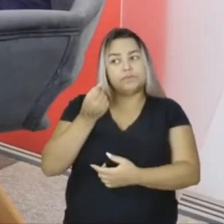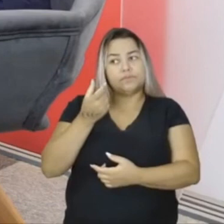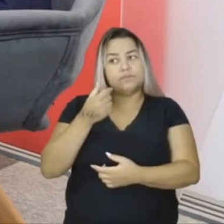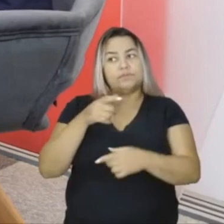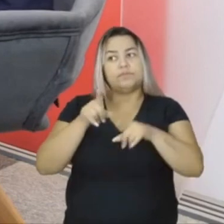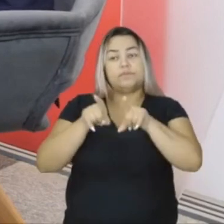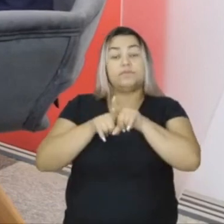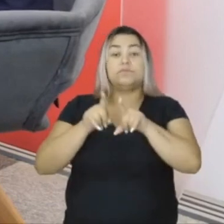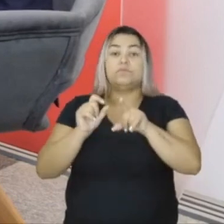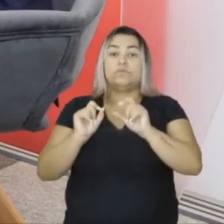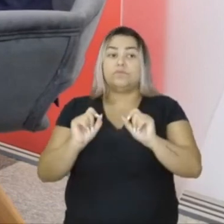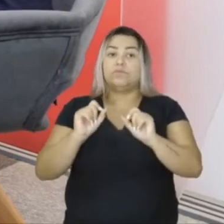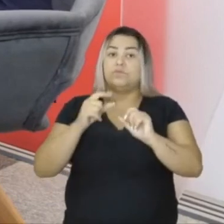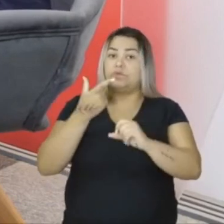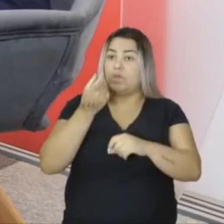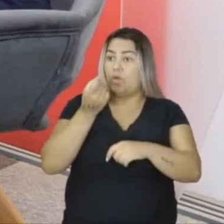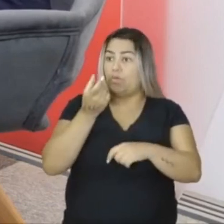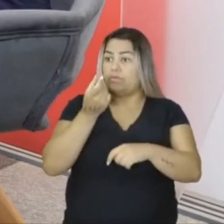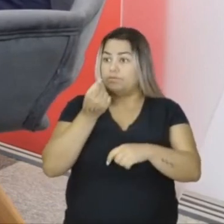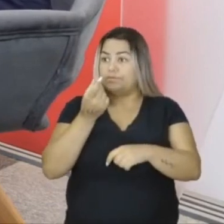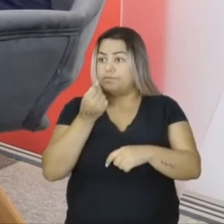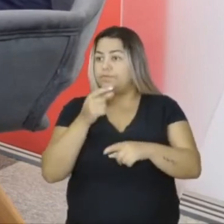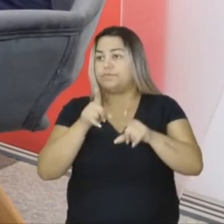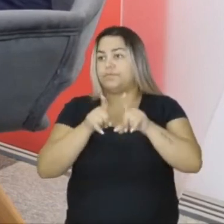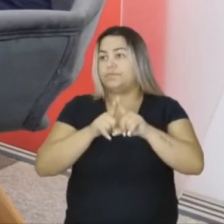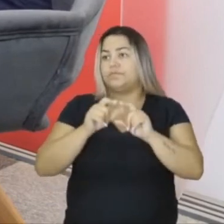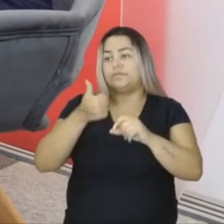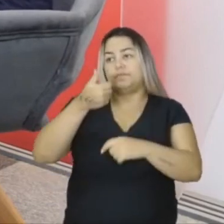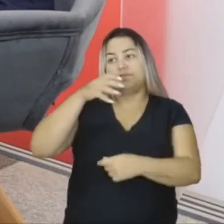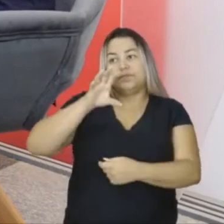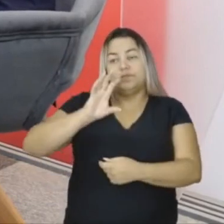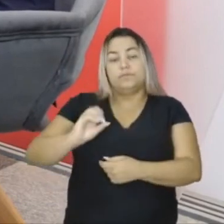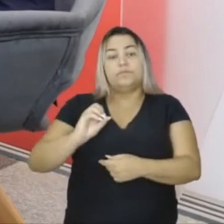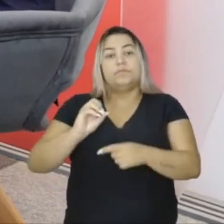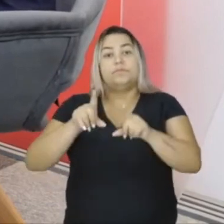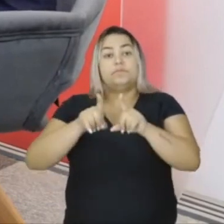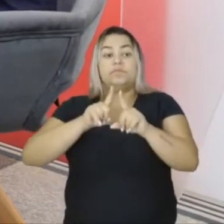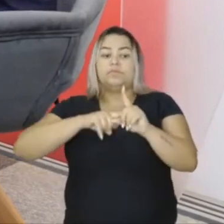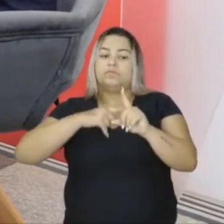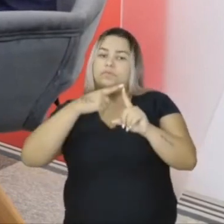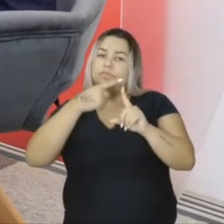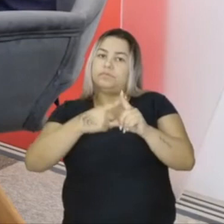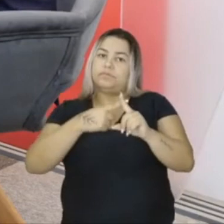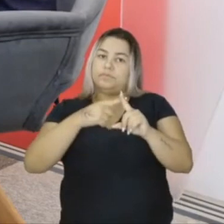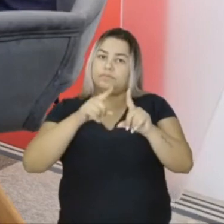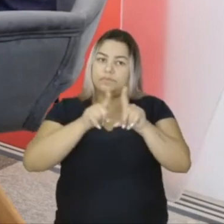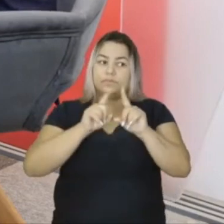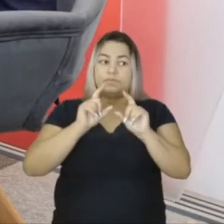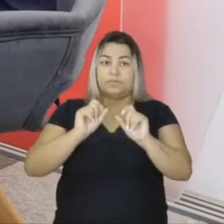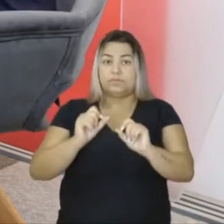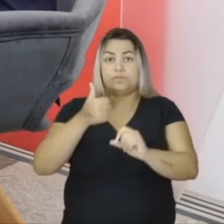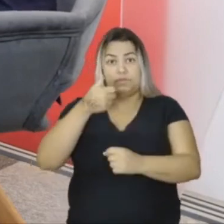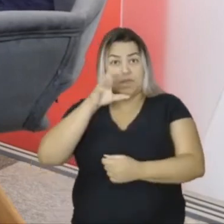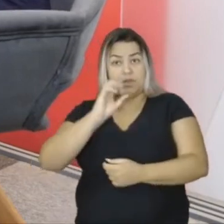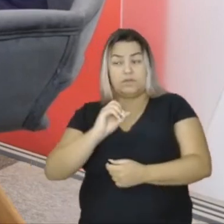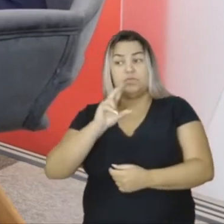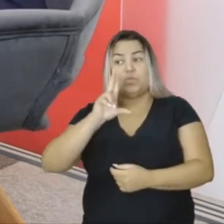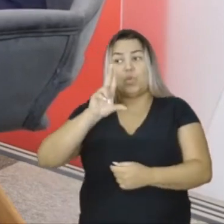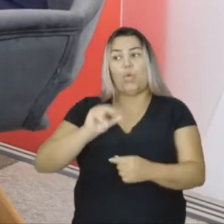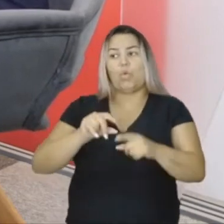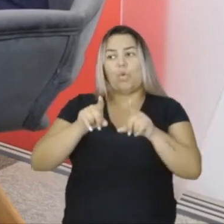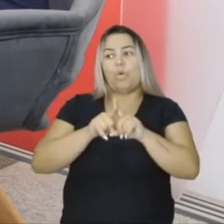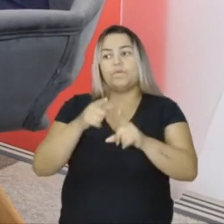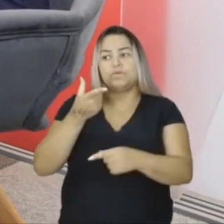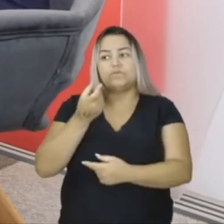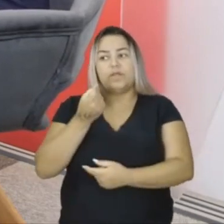e chegar no total de 20, ao invés de cobrar só dos 10 adicionado na primeira etapa de 10, não, cobra do valor